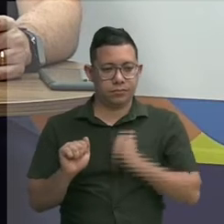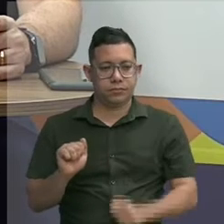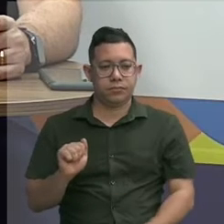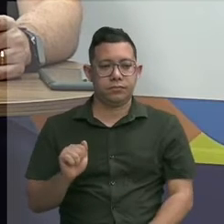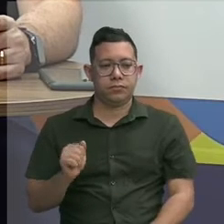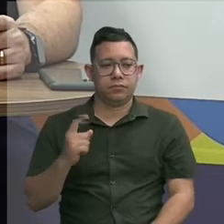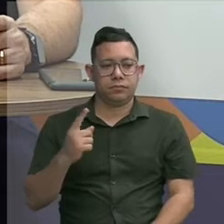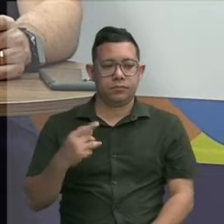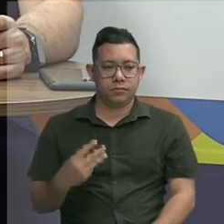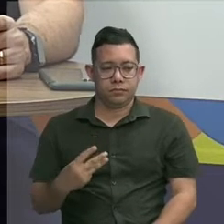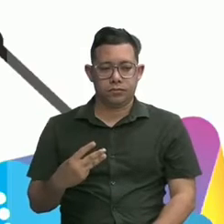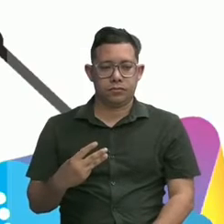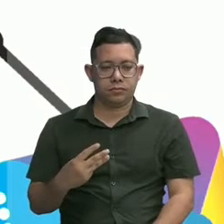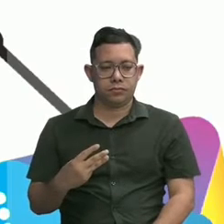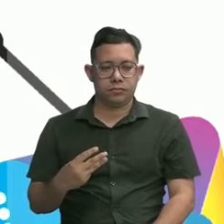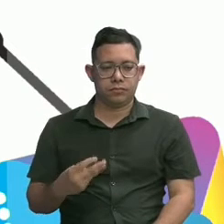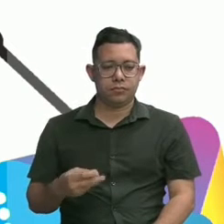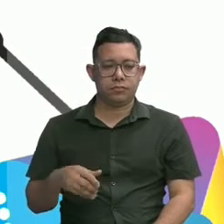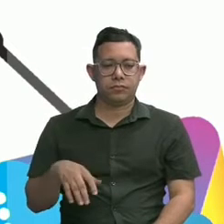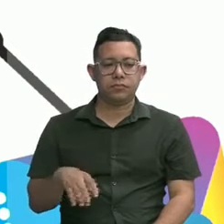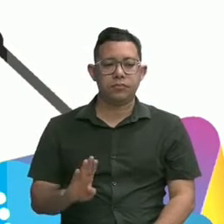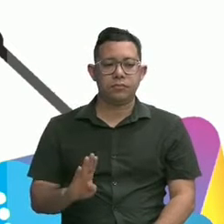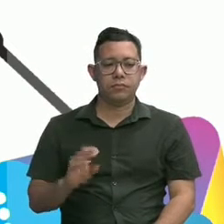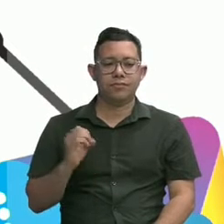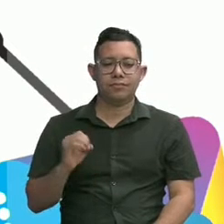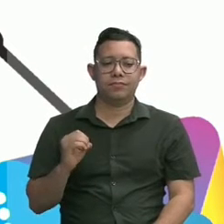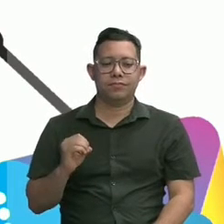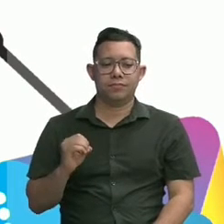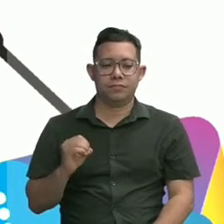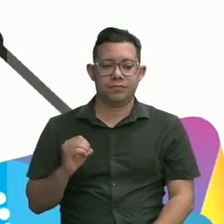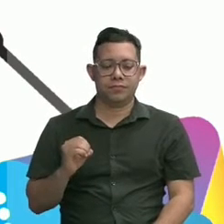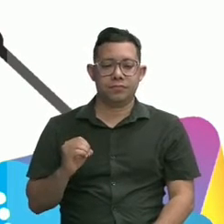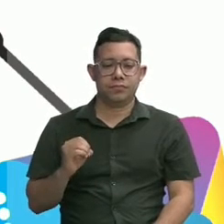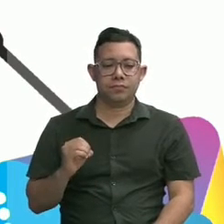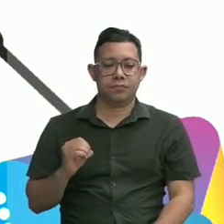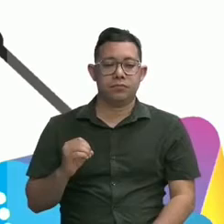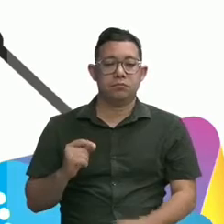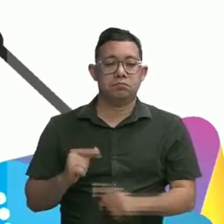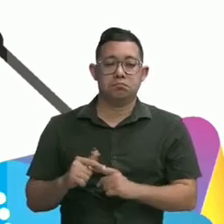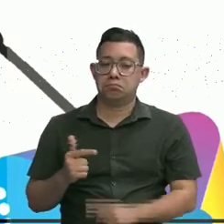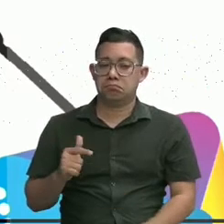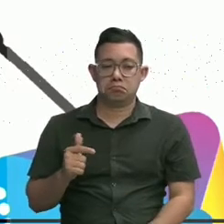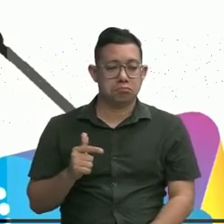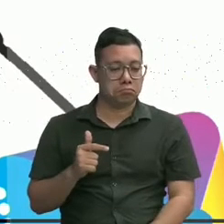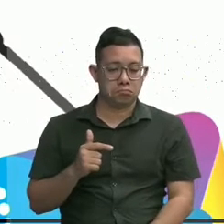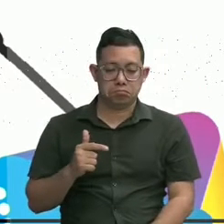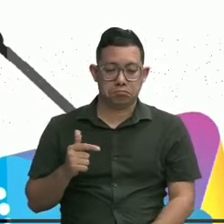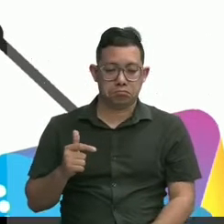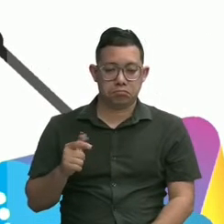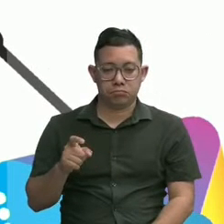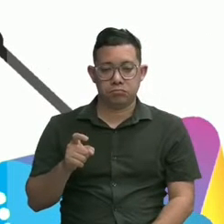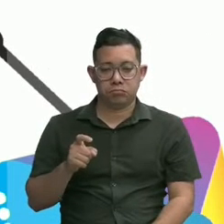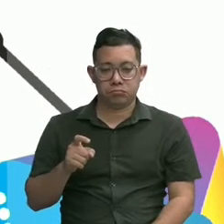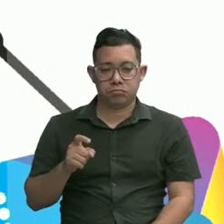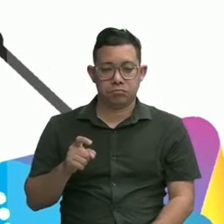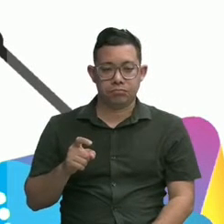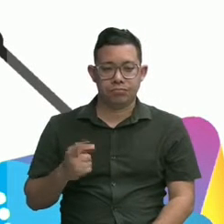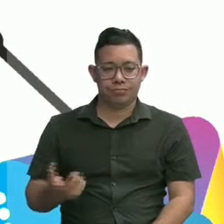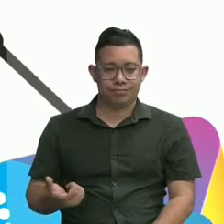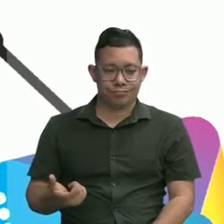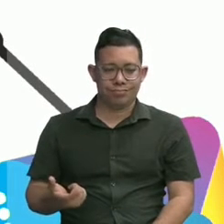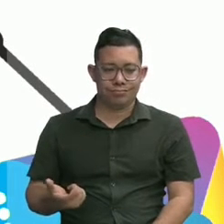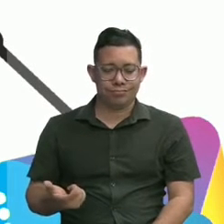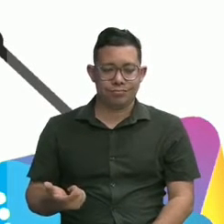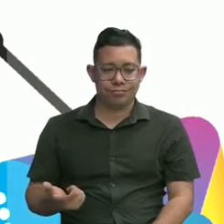terço tá E o bebê válido zero porque eu não tenho nenhum número ligado ao x somente tá